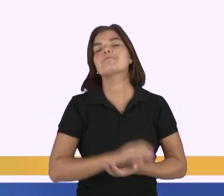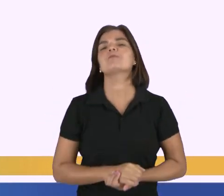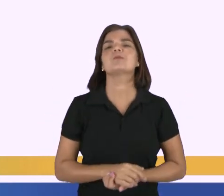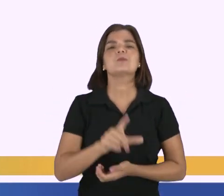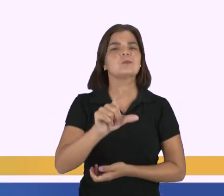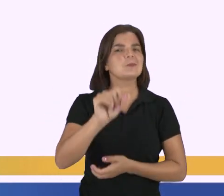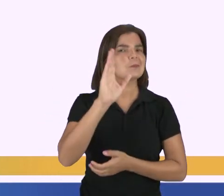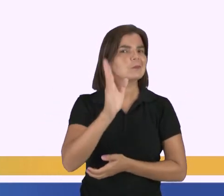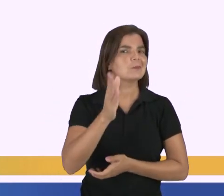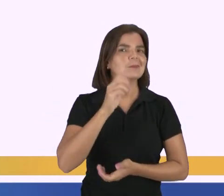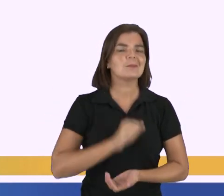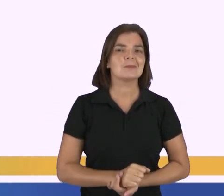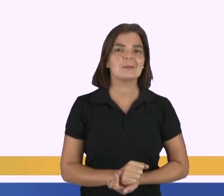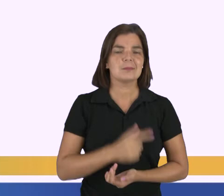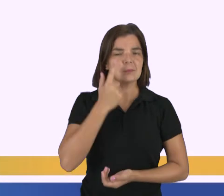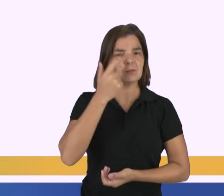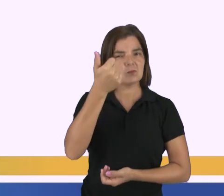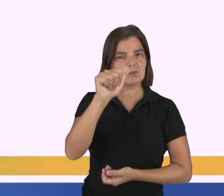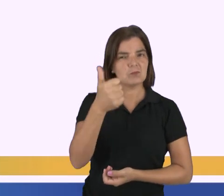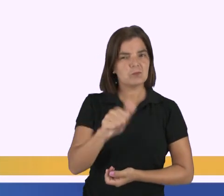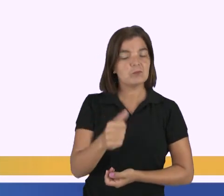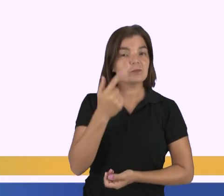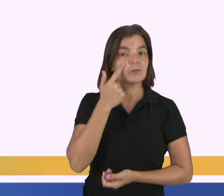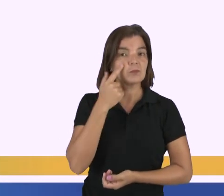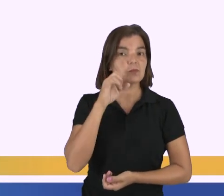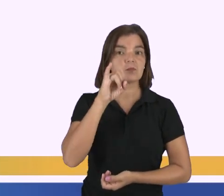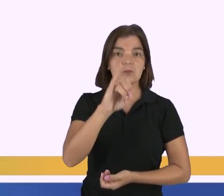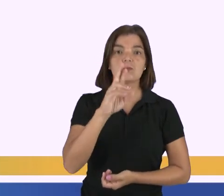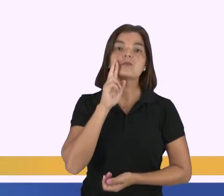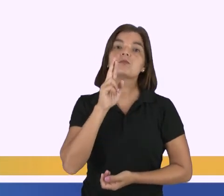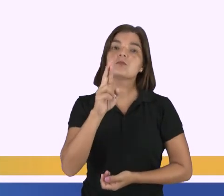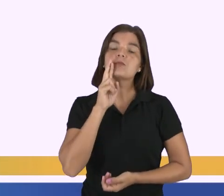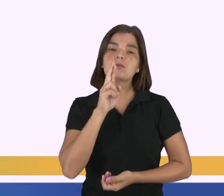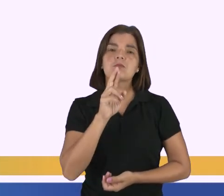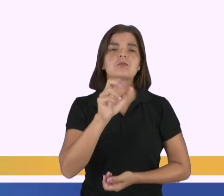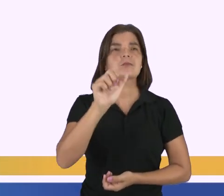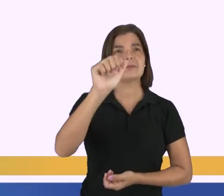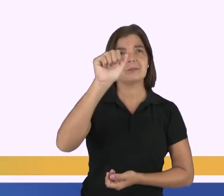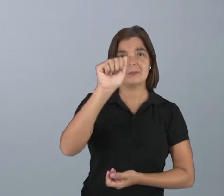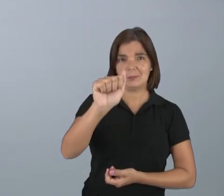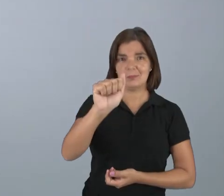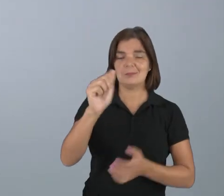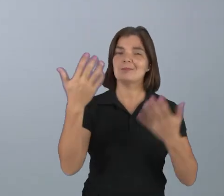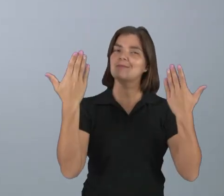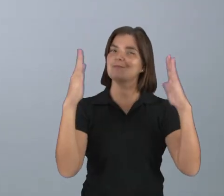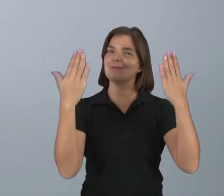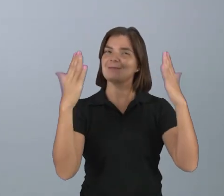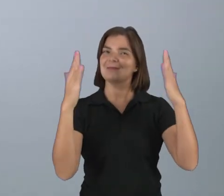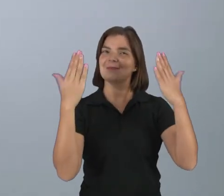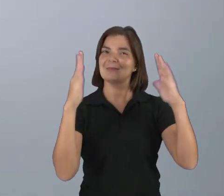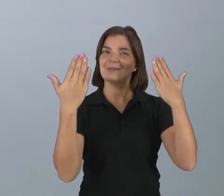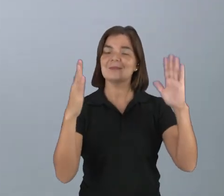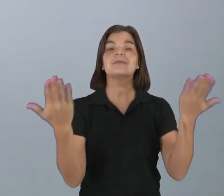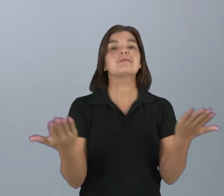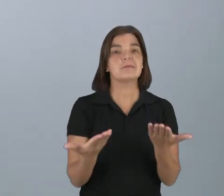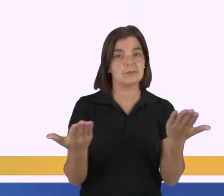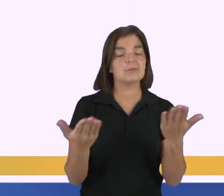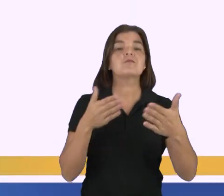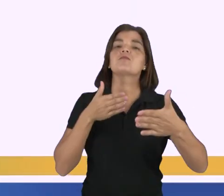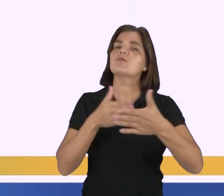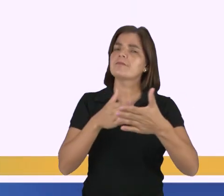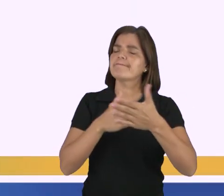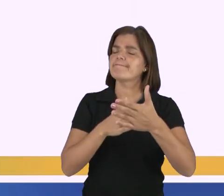a sua escolha? Analisou bem? Então, se você disse que a letra A tá certo, ele